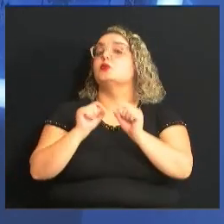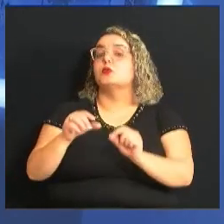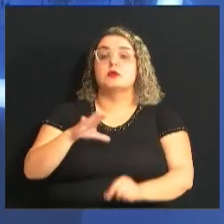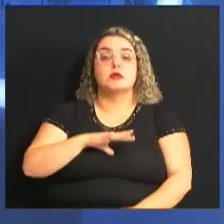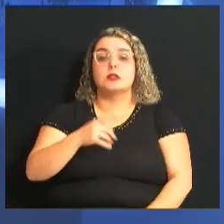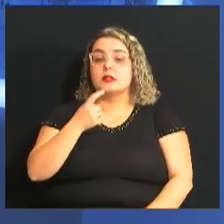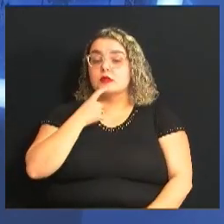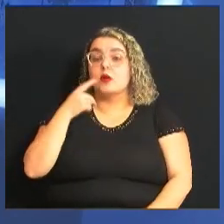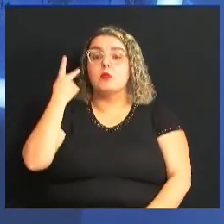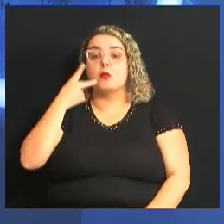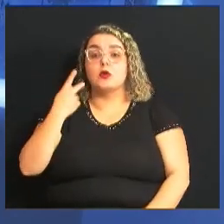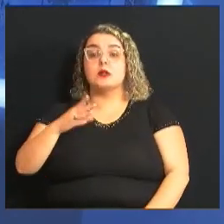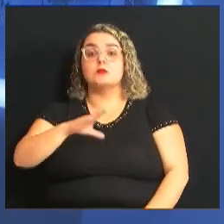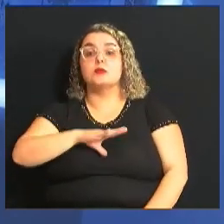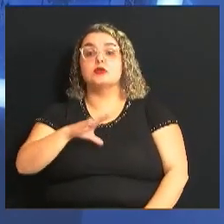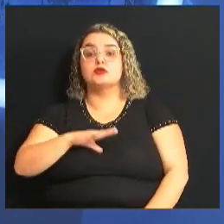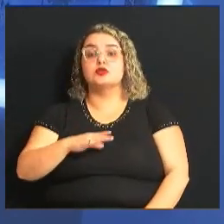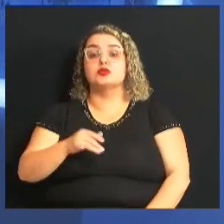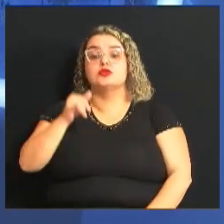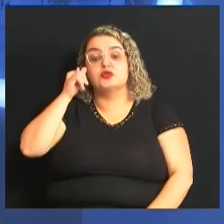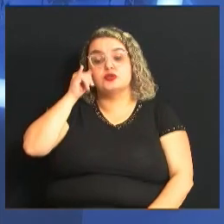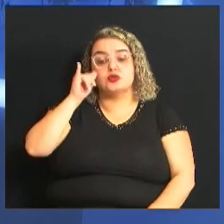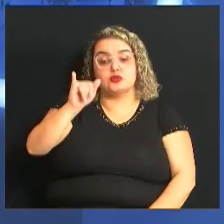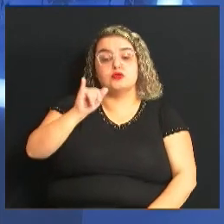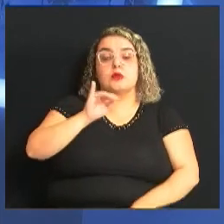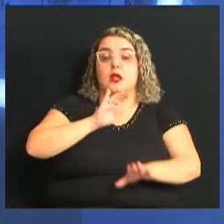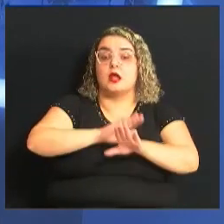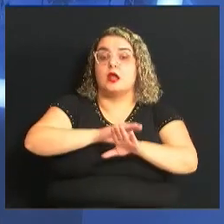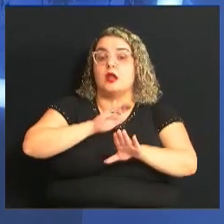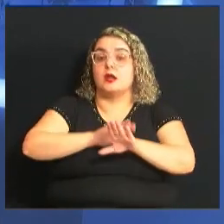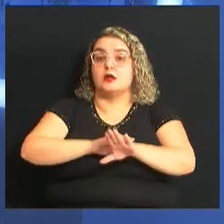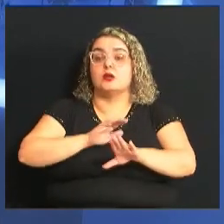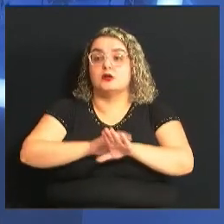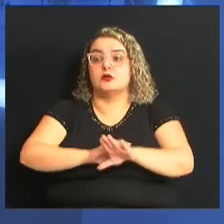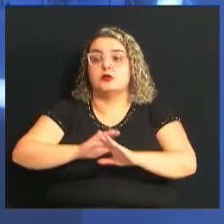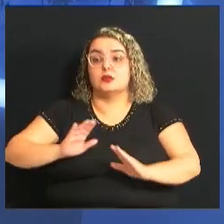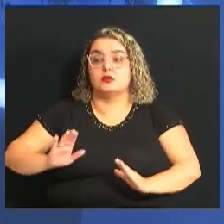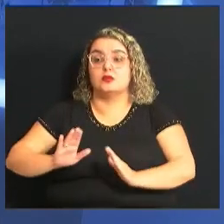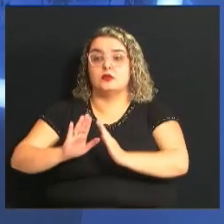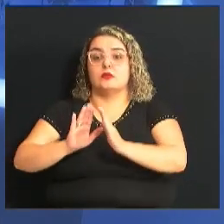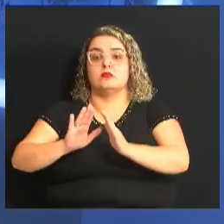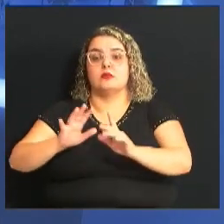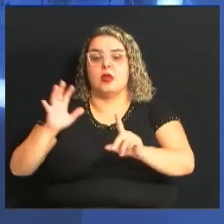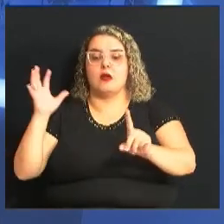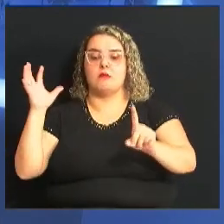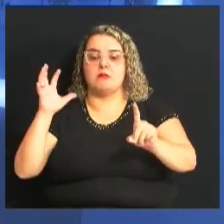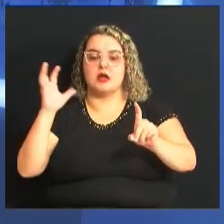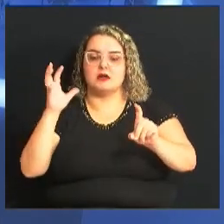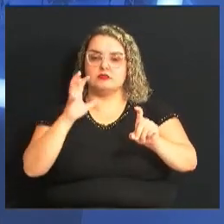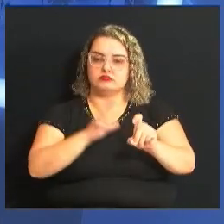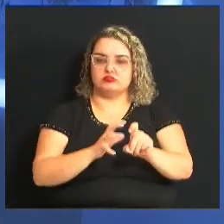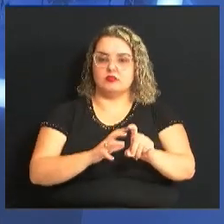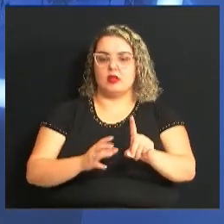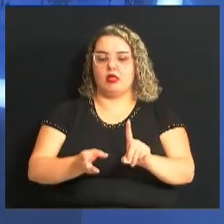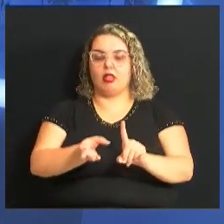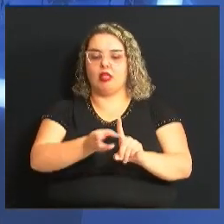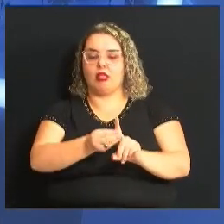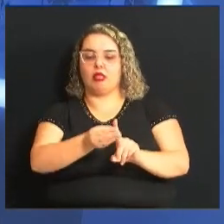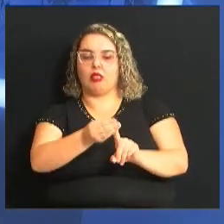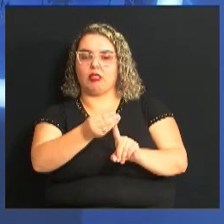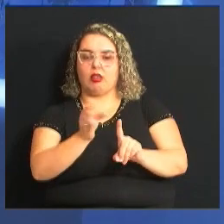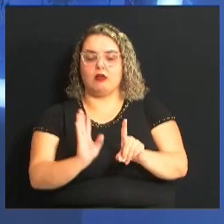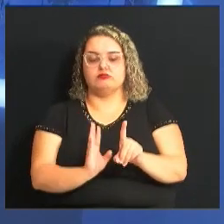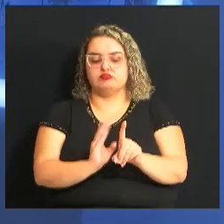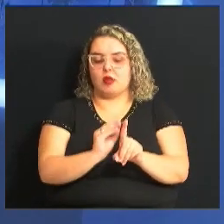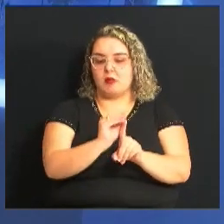política municipal de prevenção e atuação frente ao assédio moral e sexual e à importunação